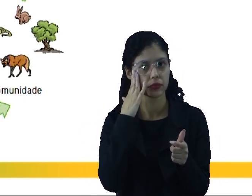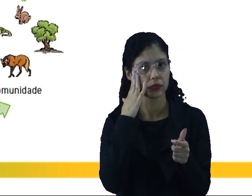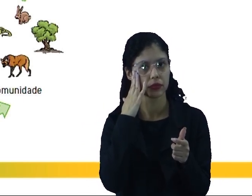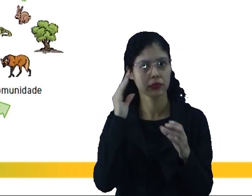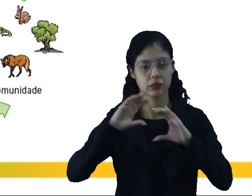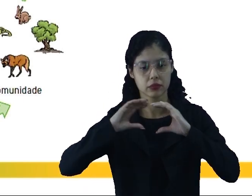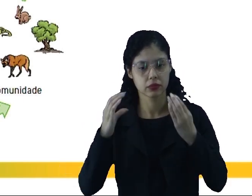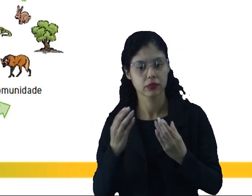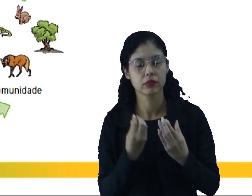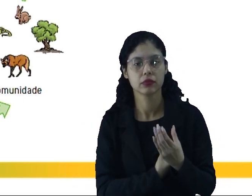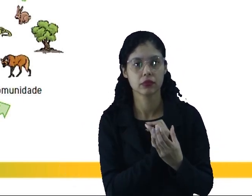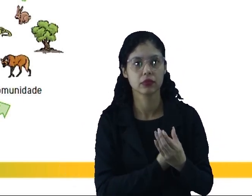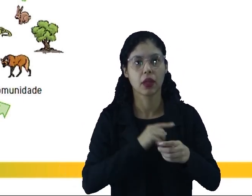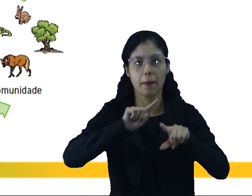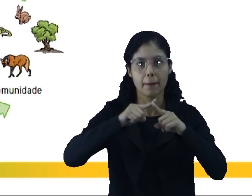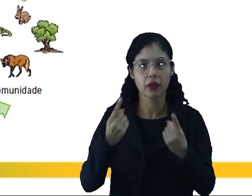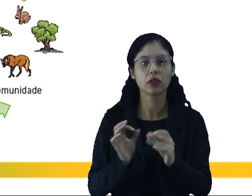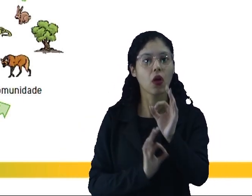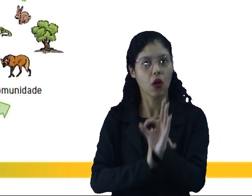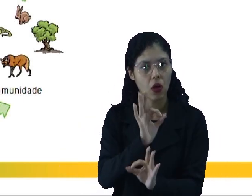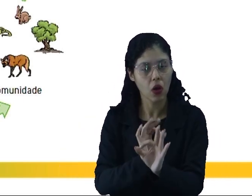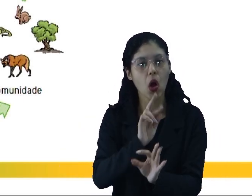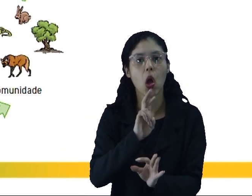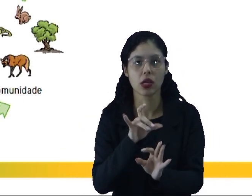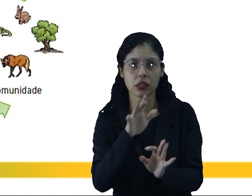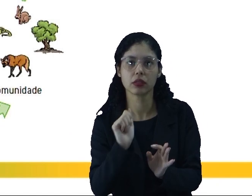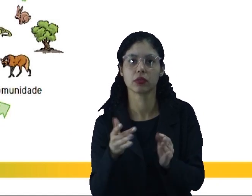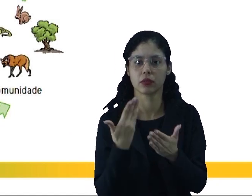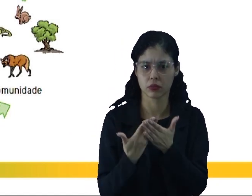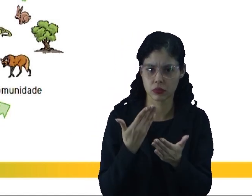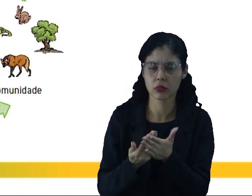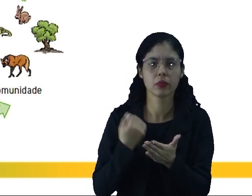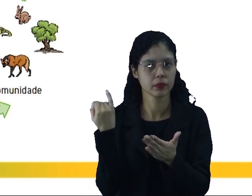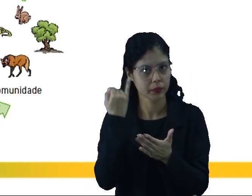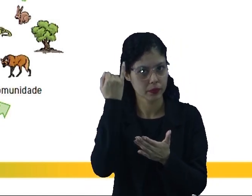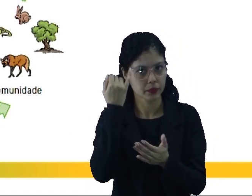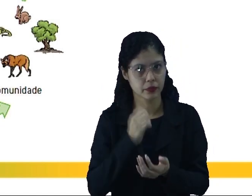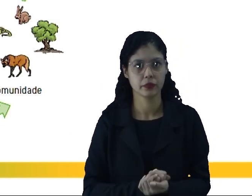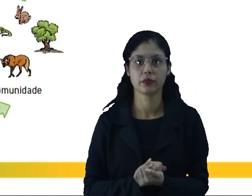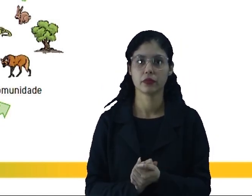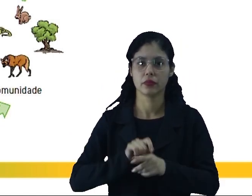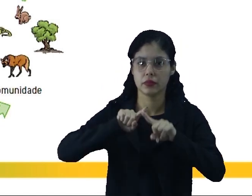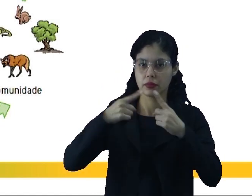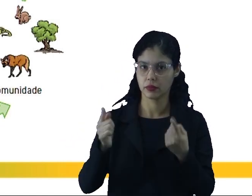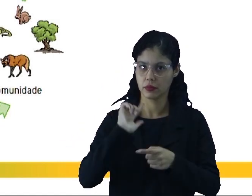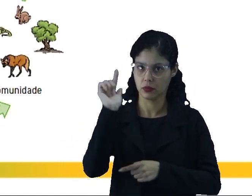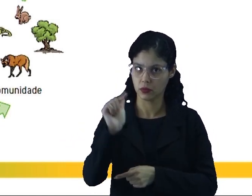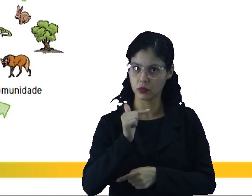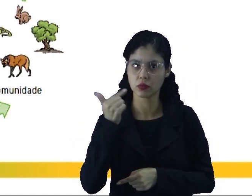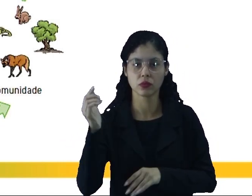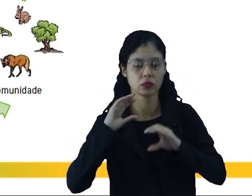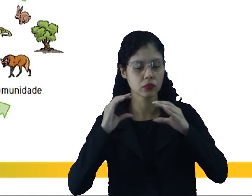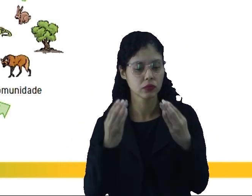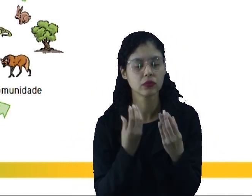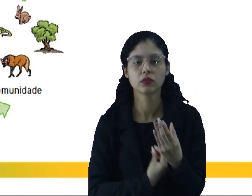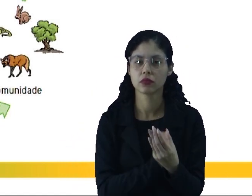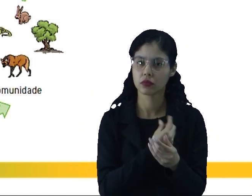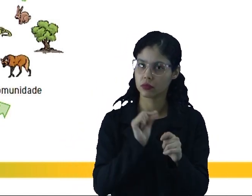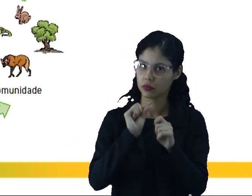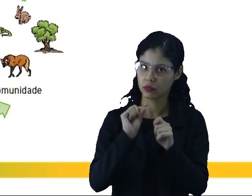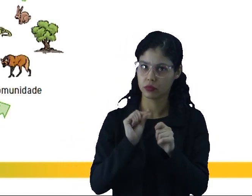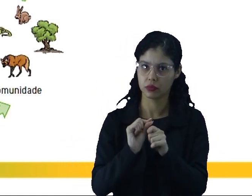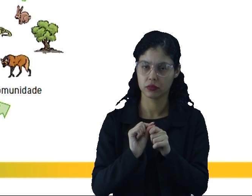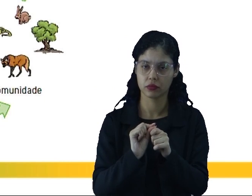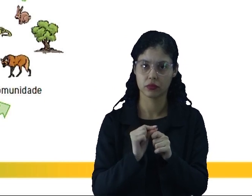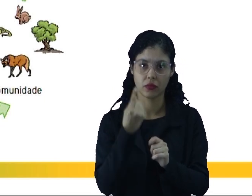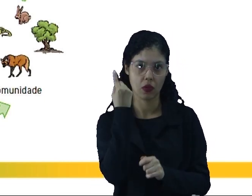não são um ser vivo celular, mas são um organismo importante para ser estudado. Mas, com exceção deles, todos os outros seres vivos são formados